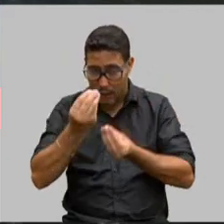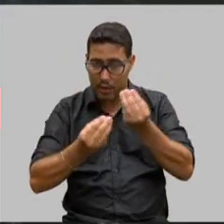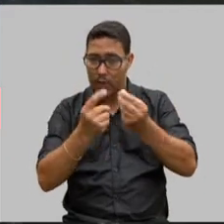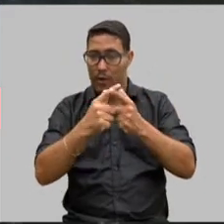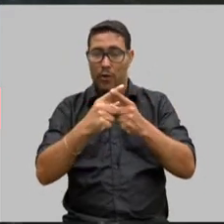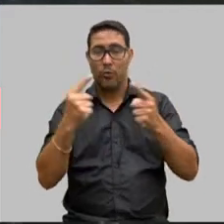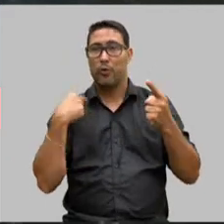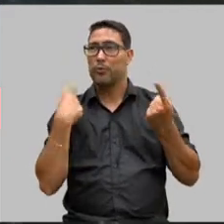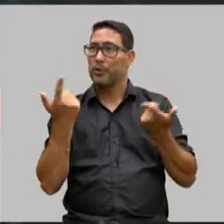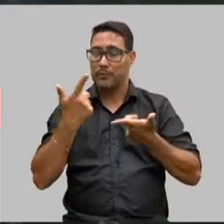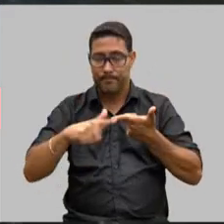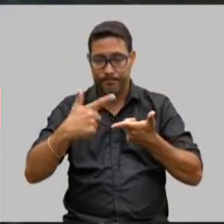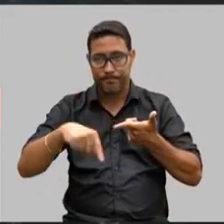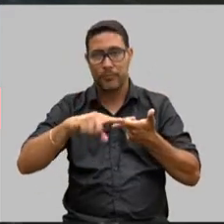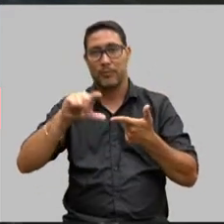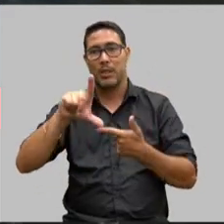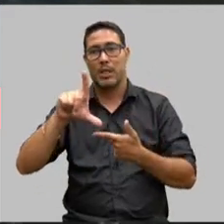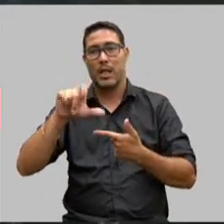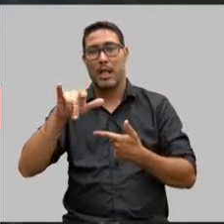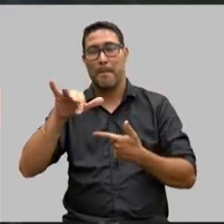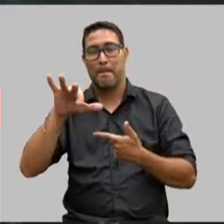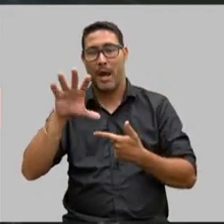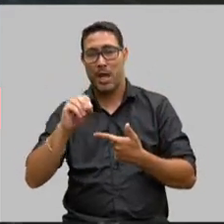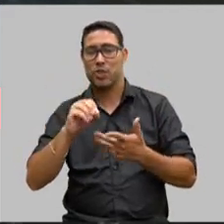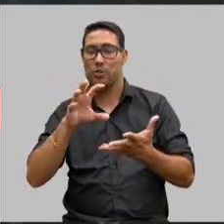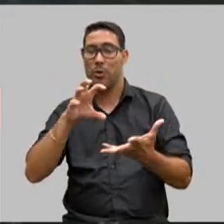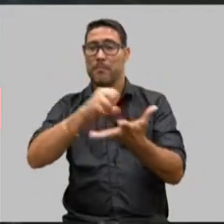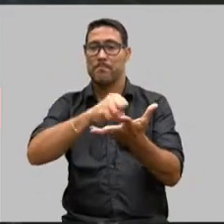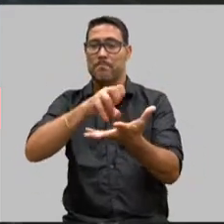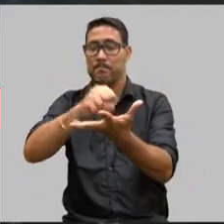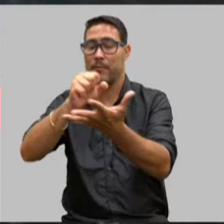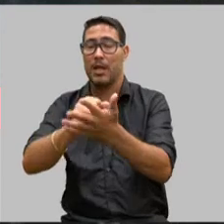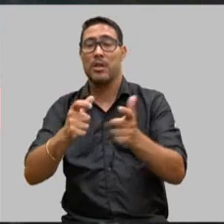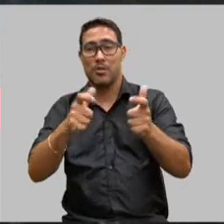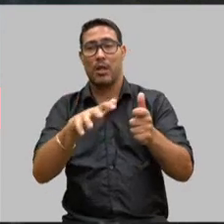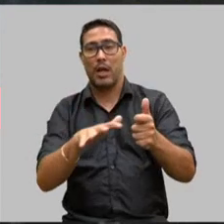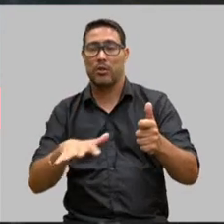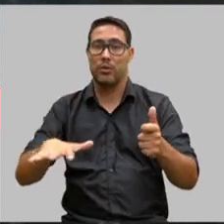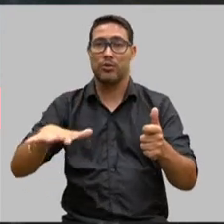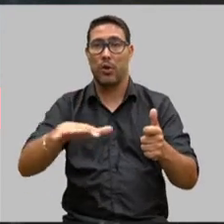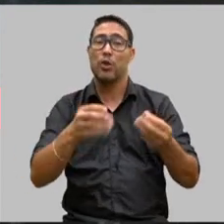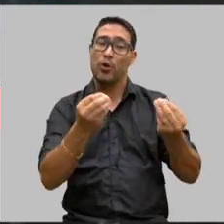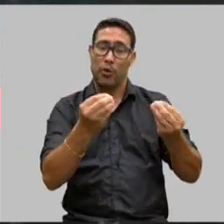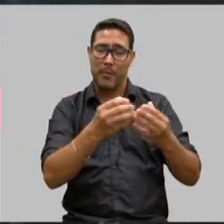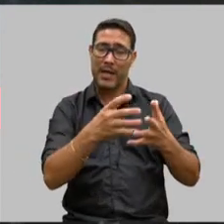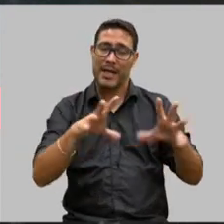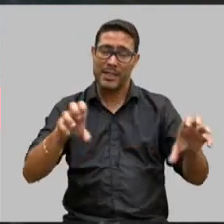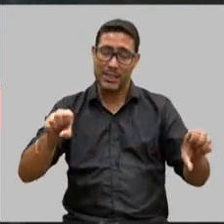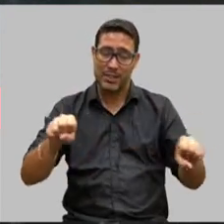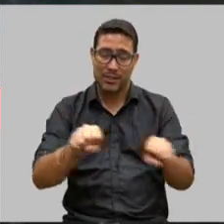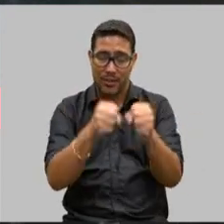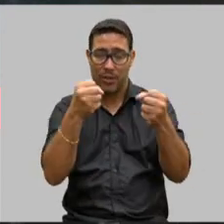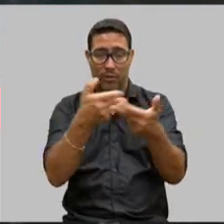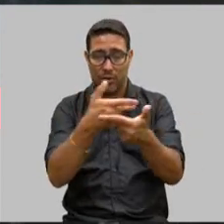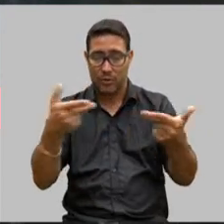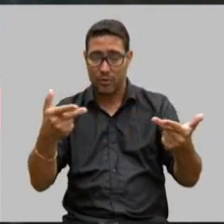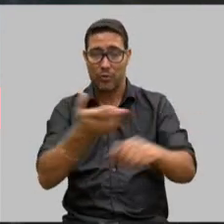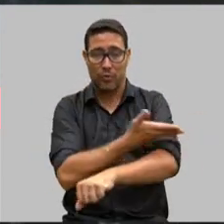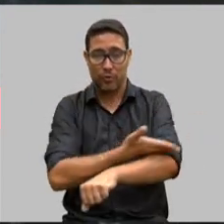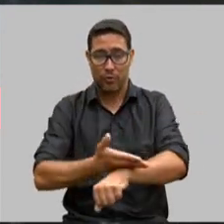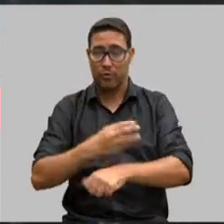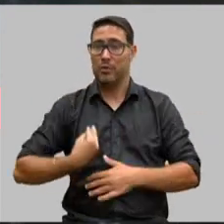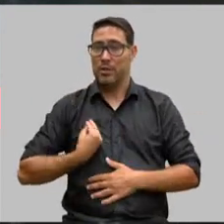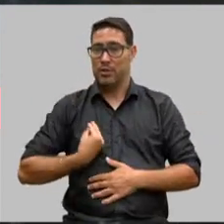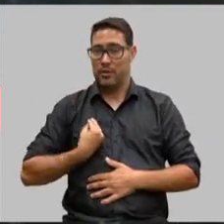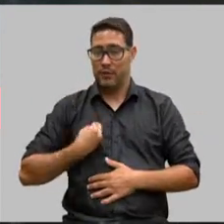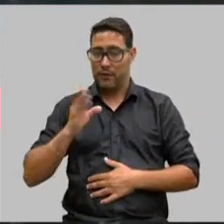nossos territórios, como que a destruição do modo de vida das comunidades tem acontecido, como a